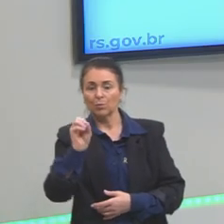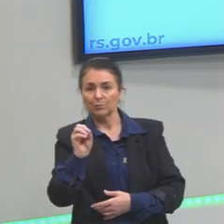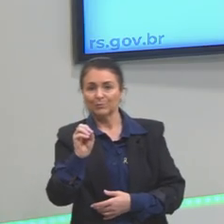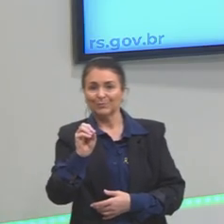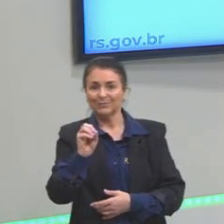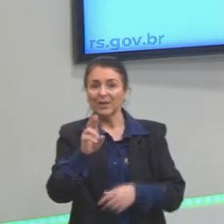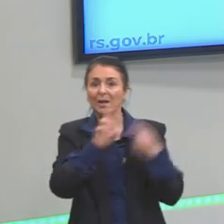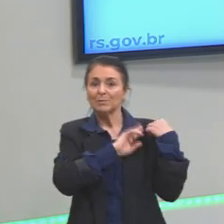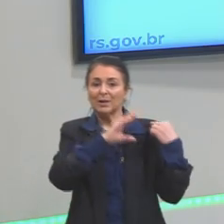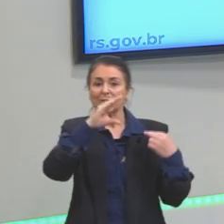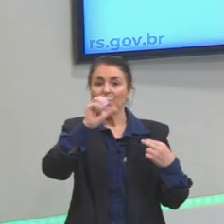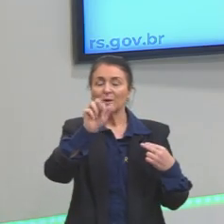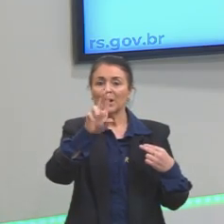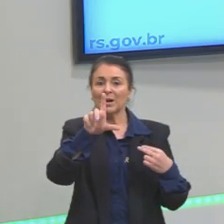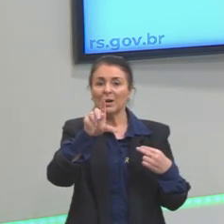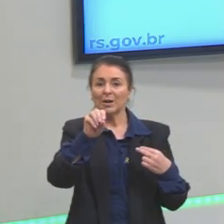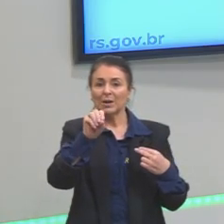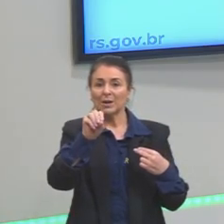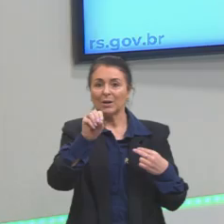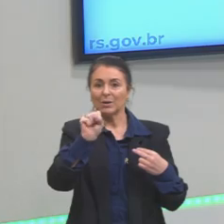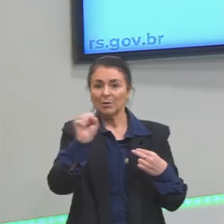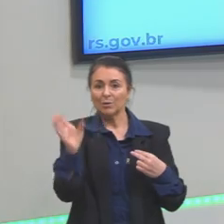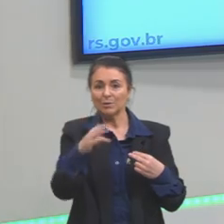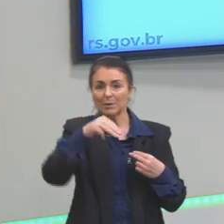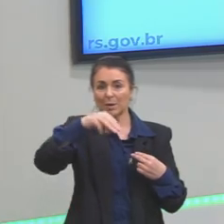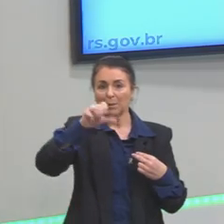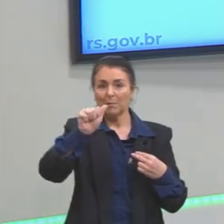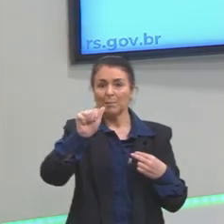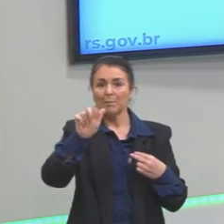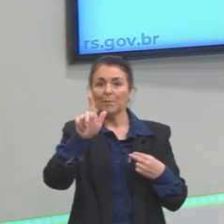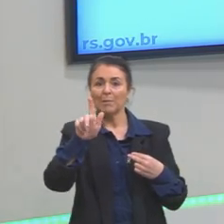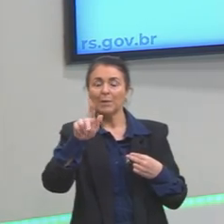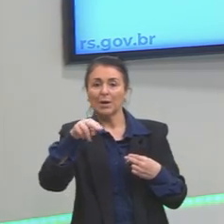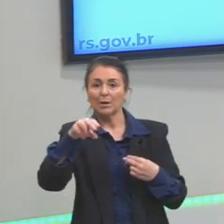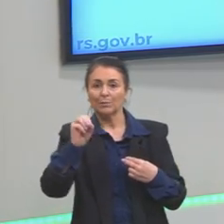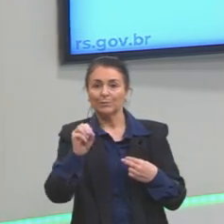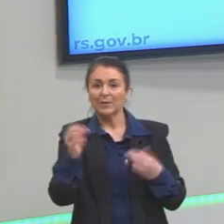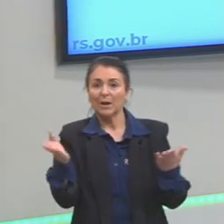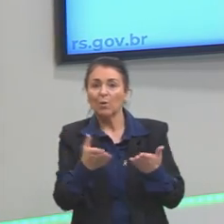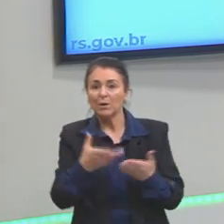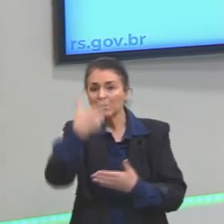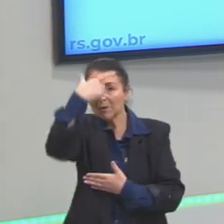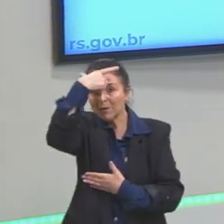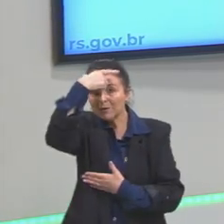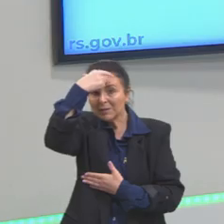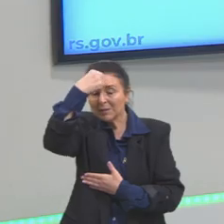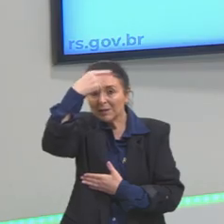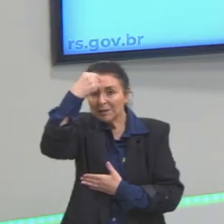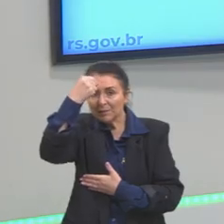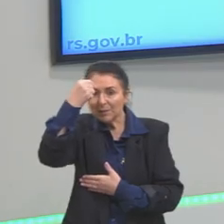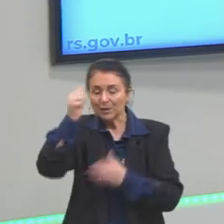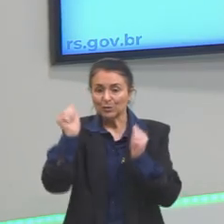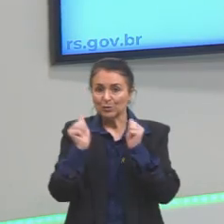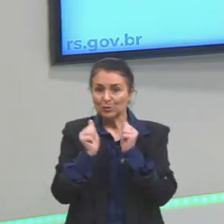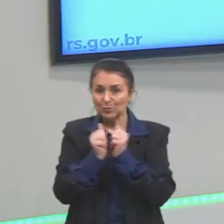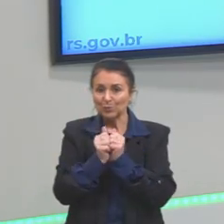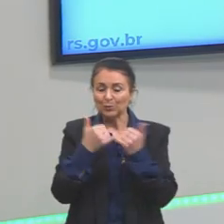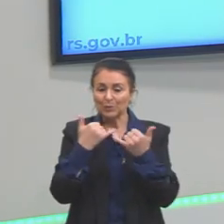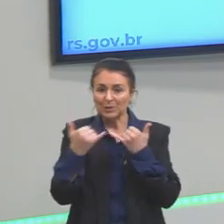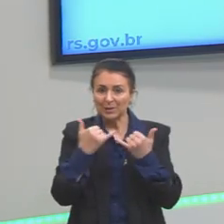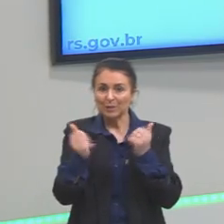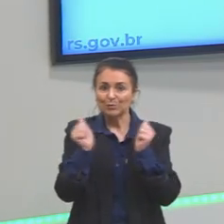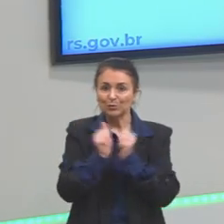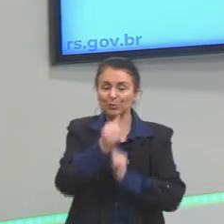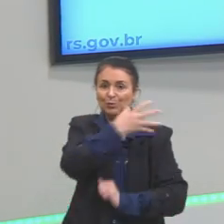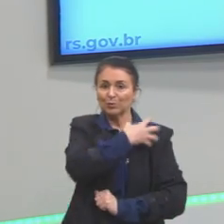estão Então instituídas as Universidades aqui estão elas as academias A exemplo do Aristóteles e aí esses